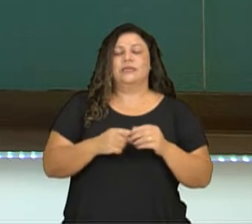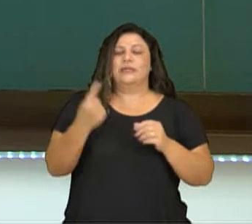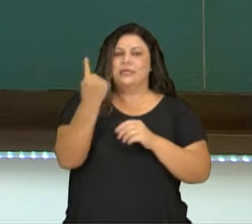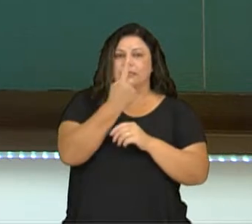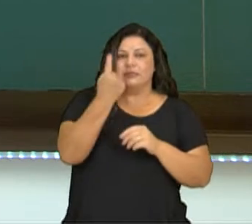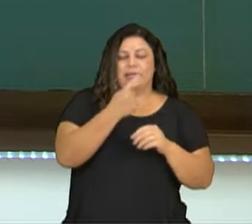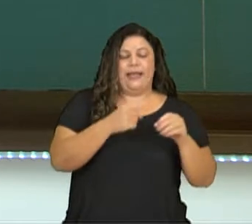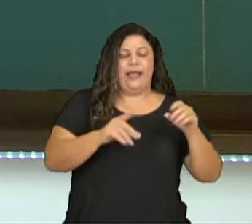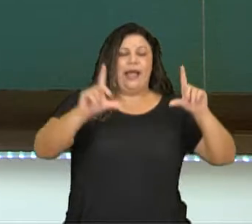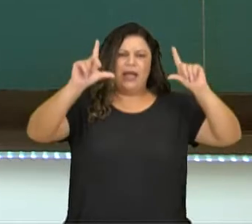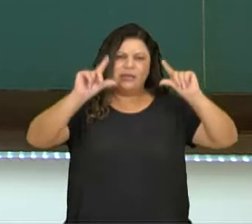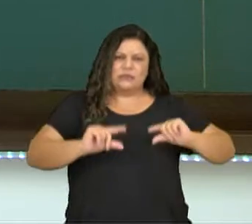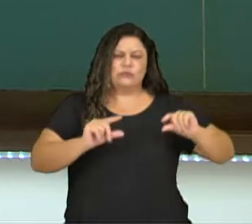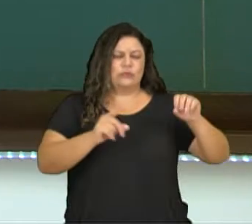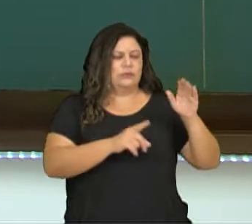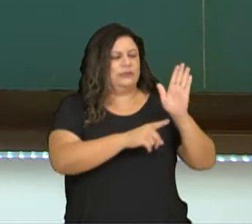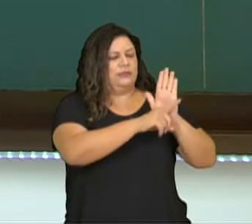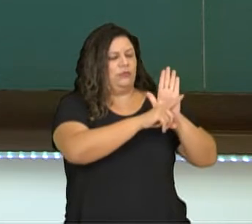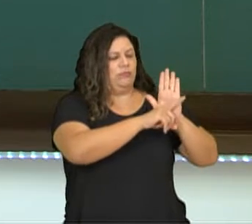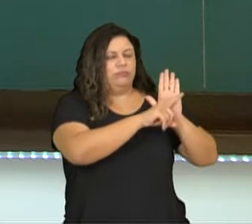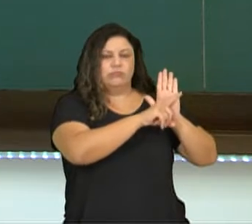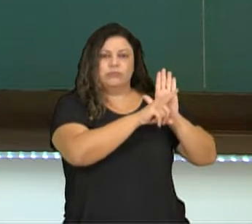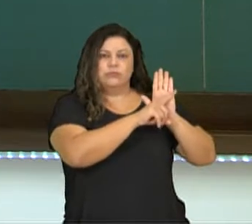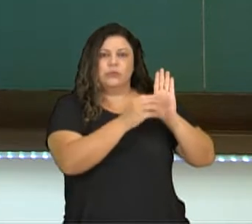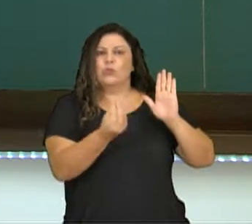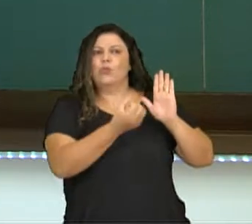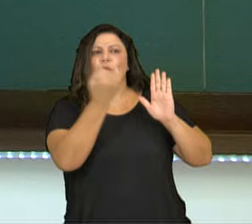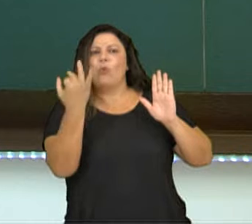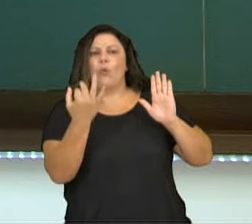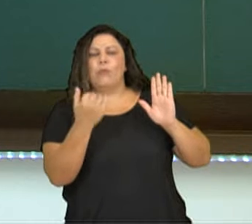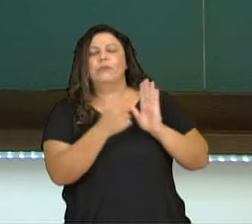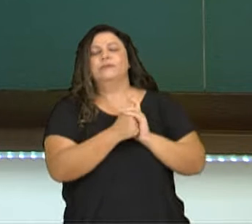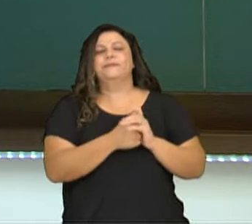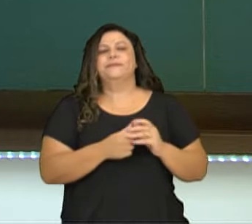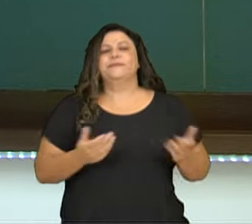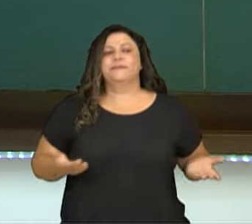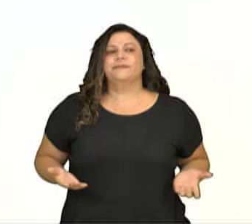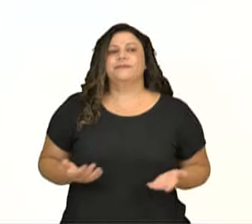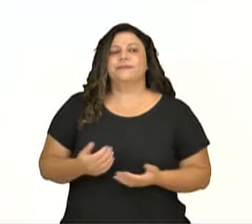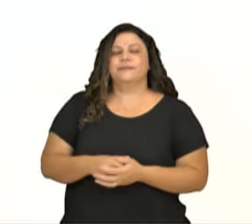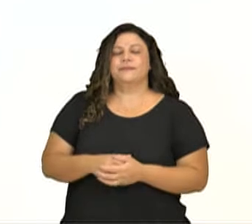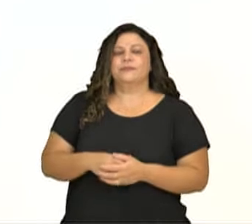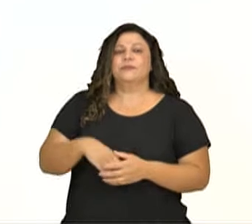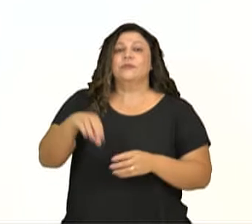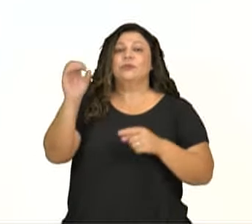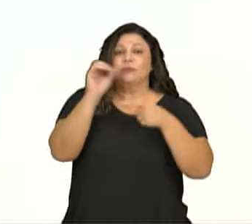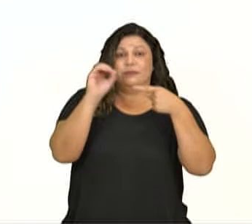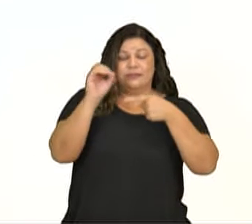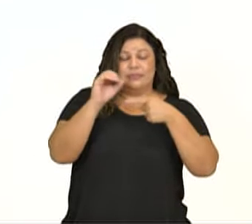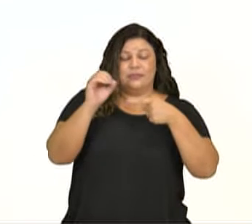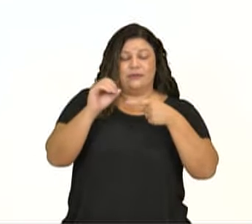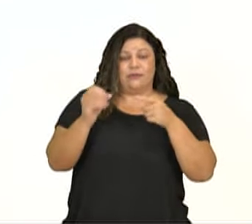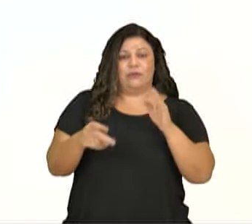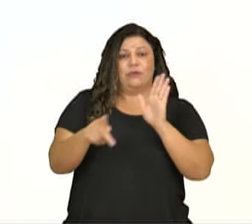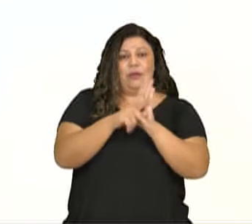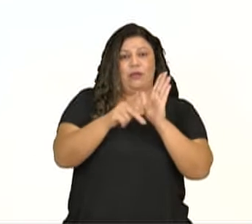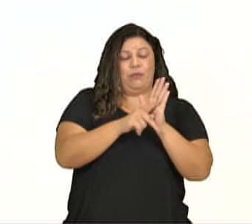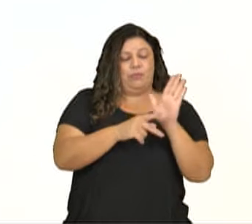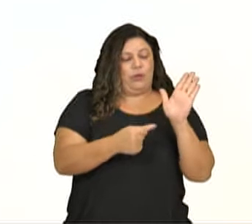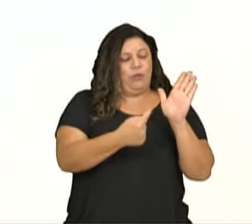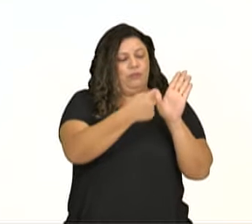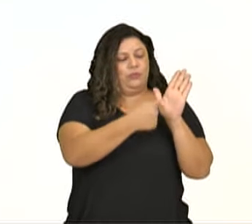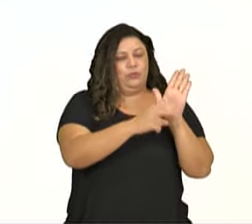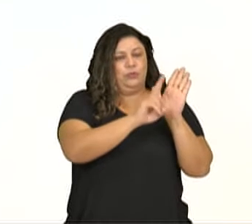quadrante. Quando que a gente tem que fazer isso? Nós temos que fazer isso quando os ângulos pertencem ao segundo, terceiro ou